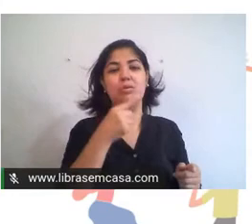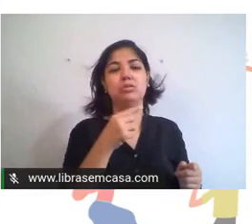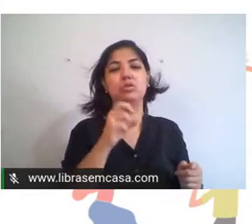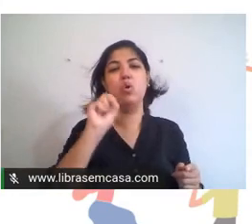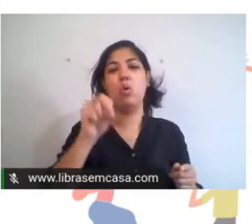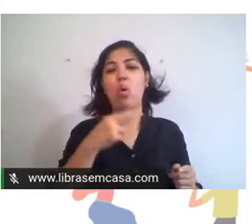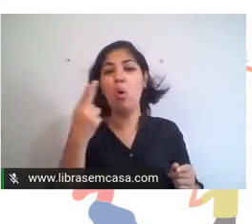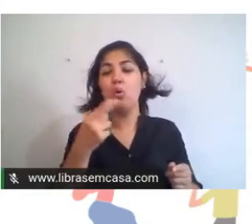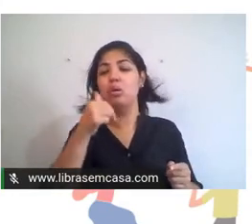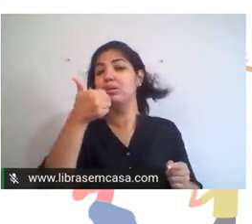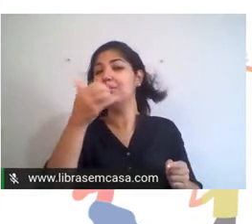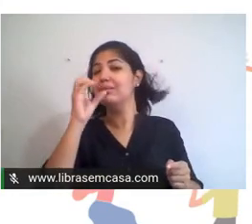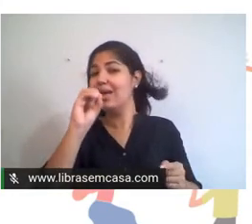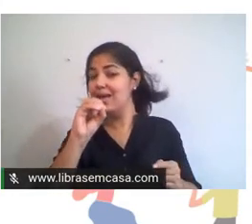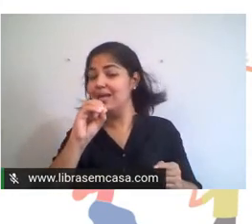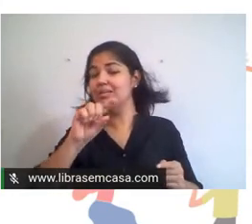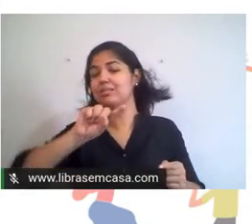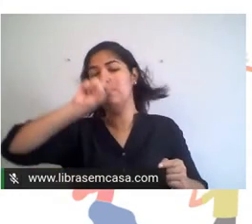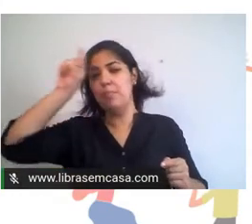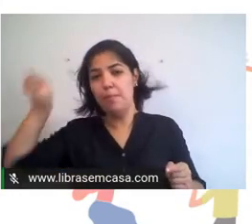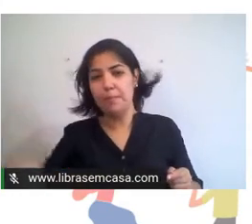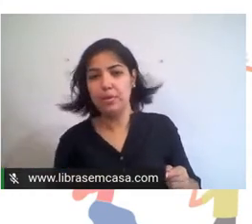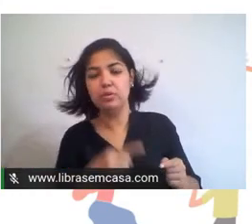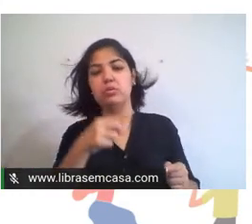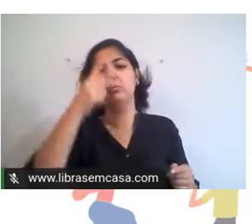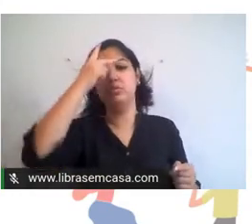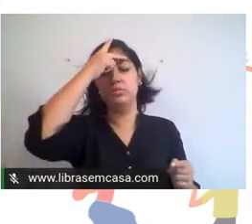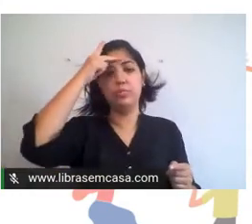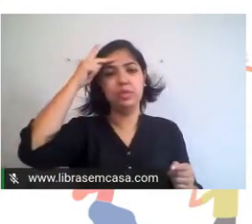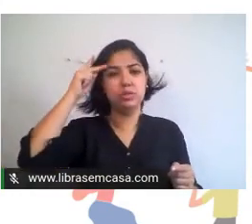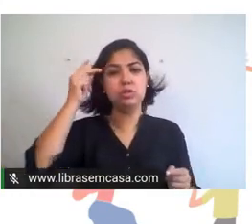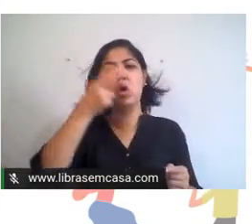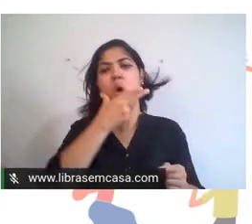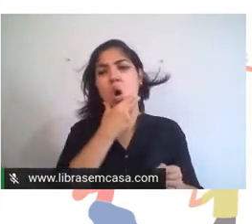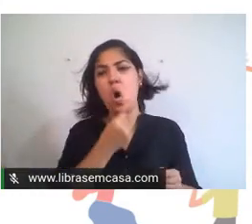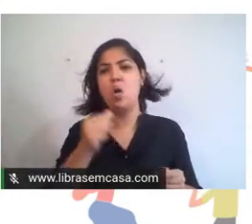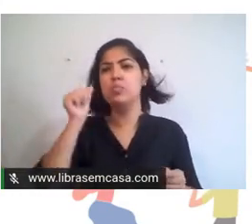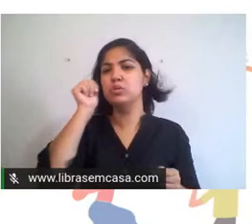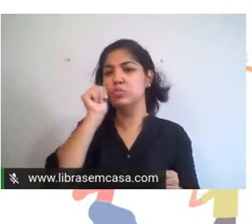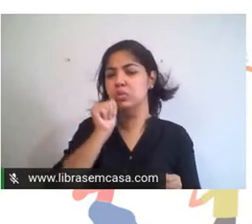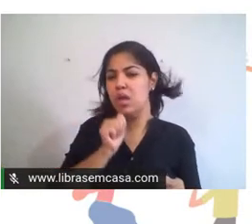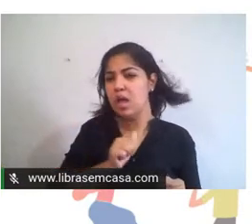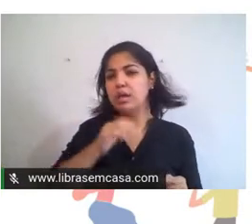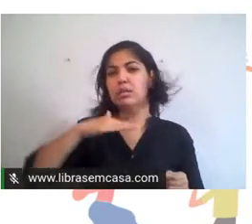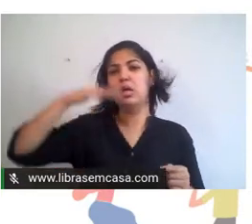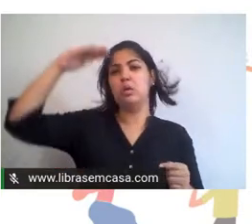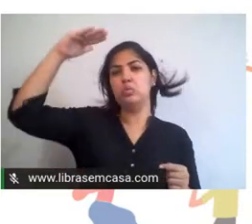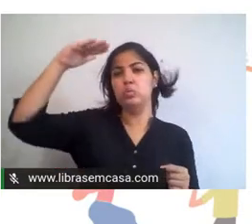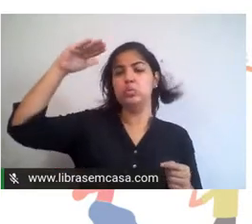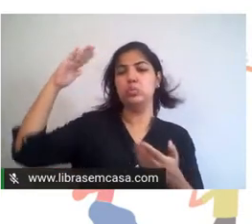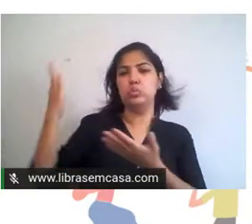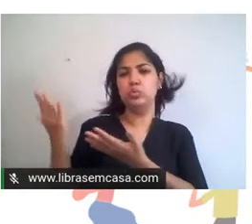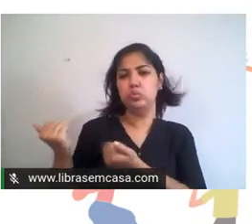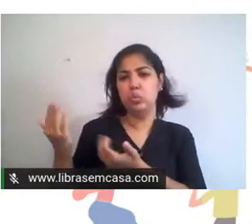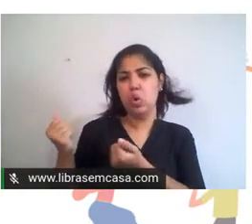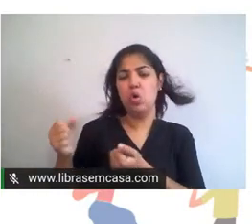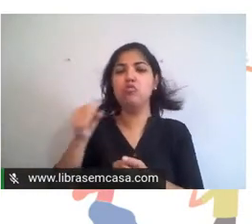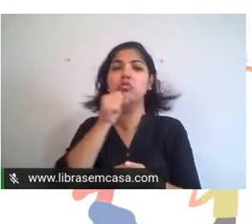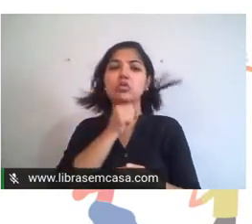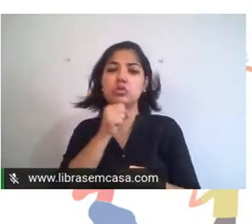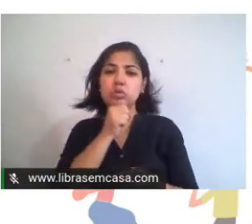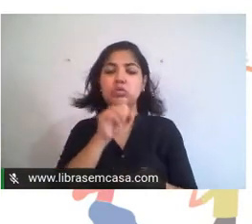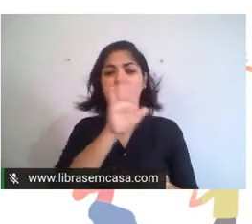de pessoas. E dessas pessoas nós temos homens, mulheres, adultos, jovens, idosos e